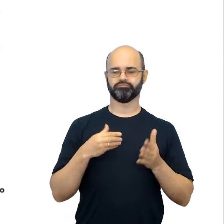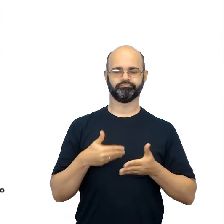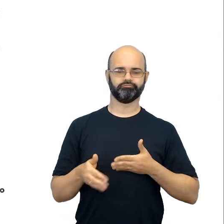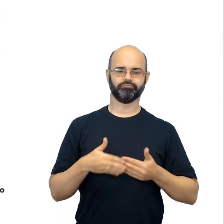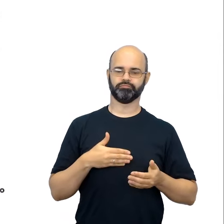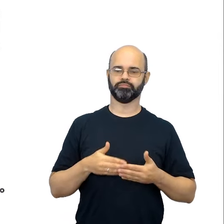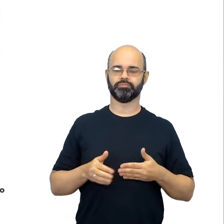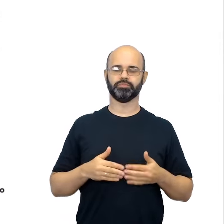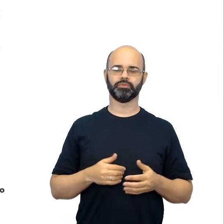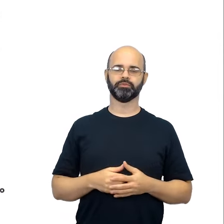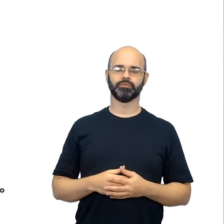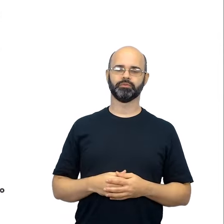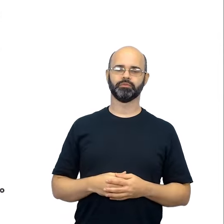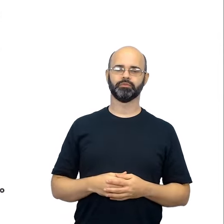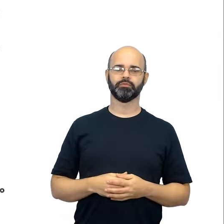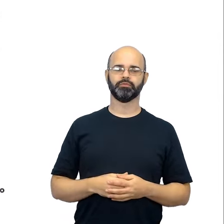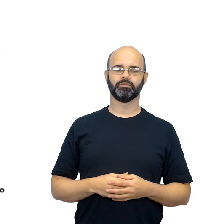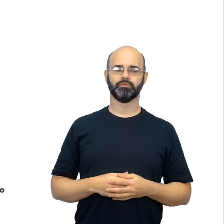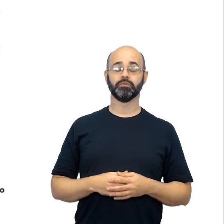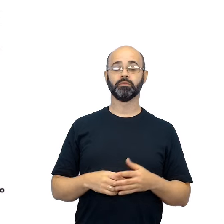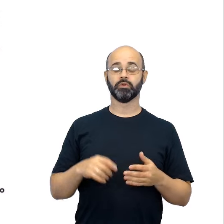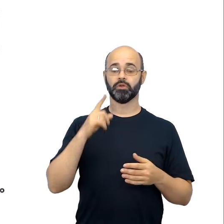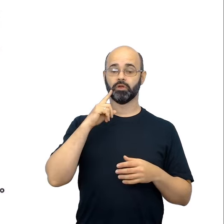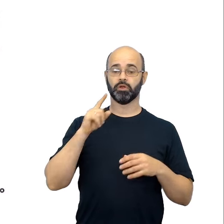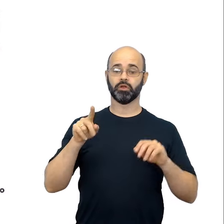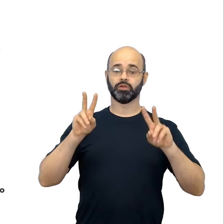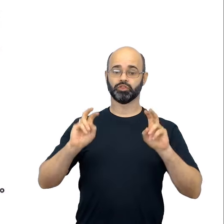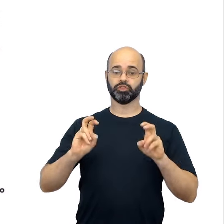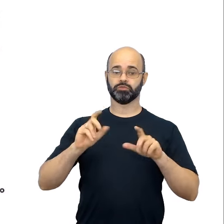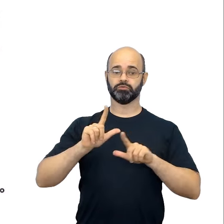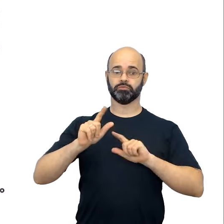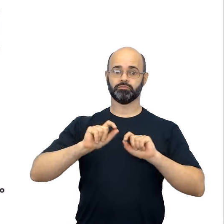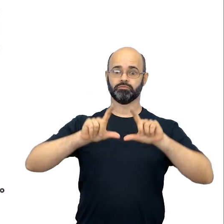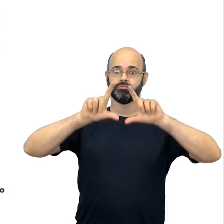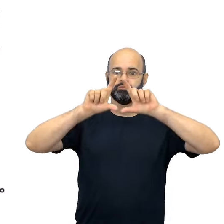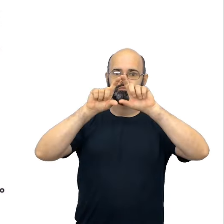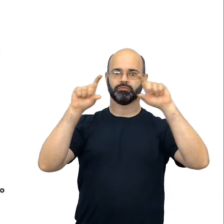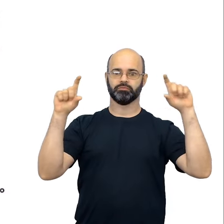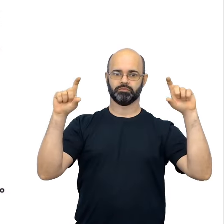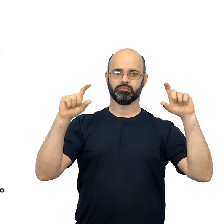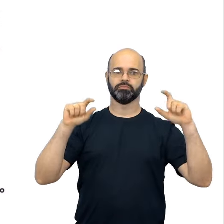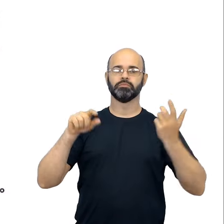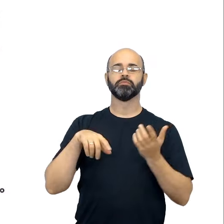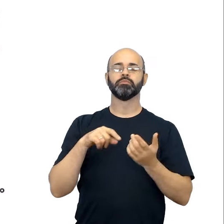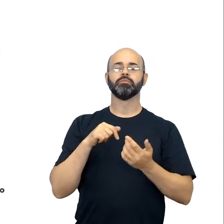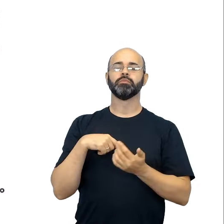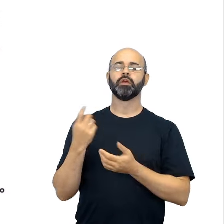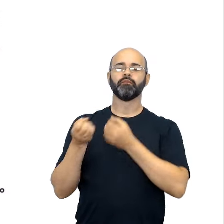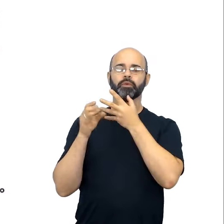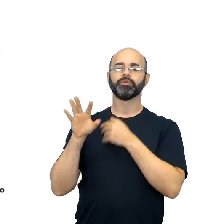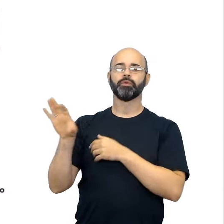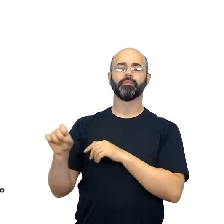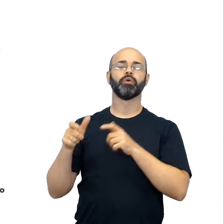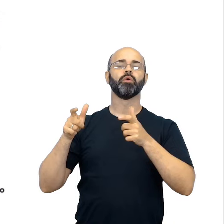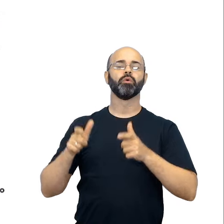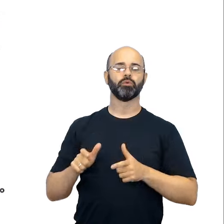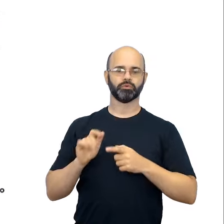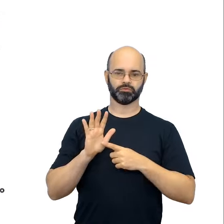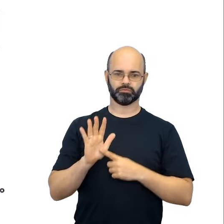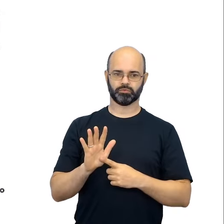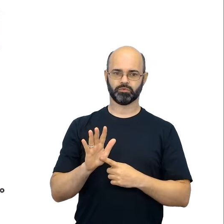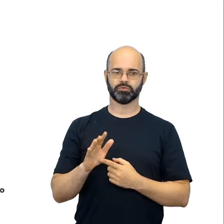apresentam normalmente um título em caixa alta, a indicação da fonte de origem da pesquisa, os dados, né,